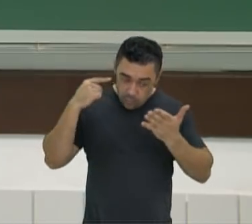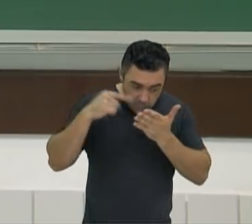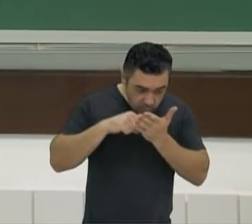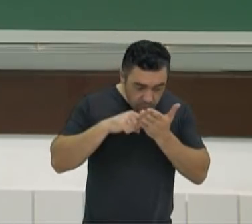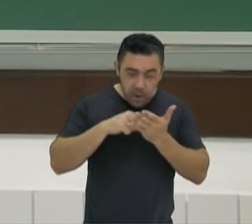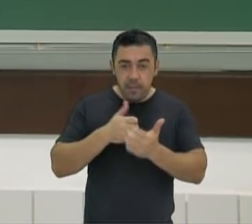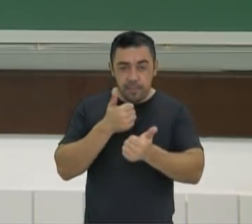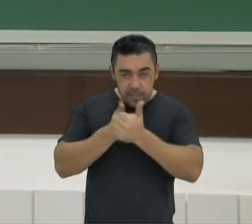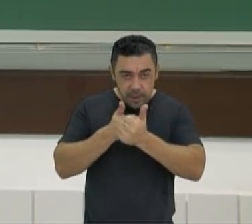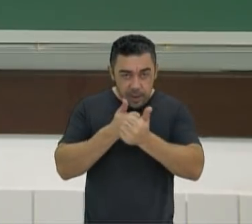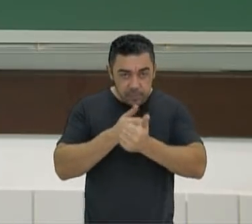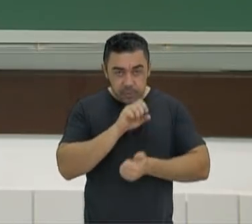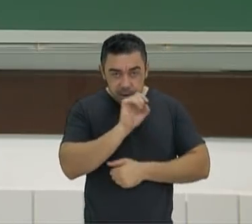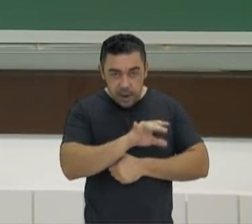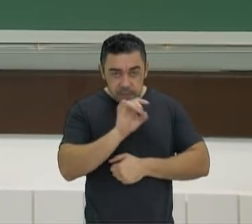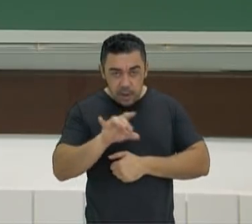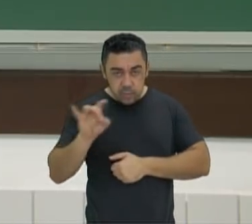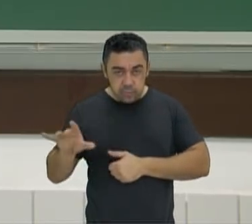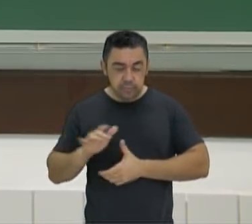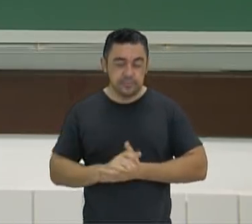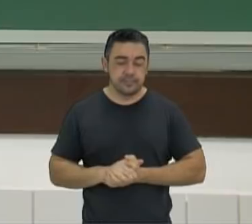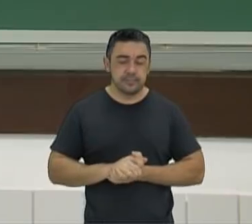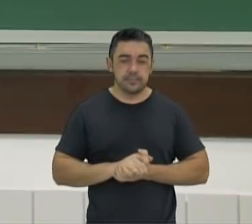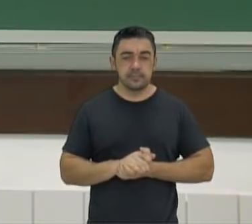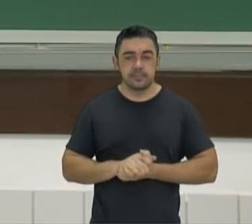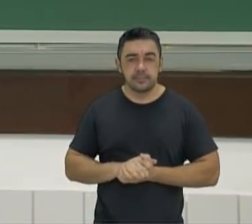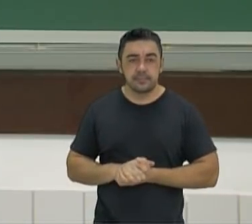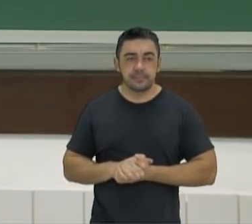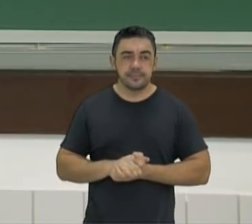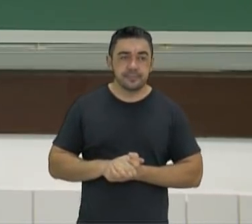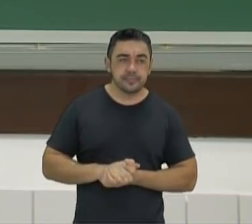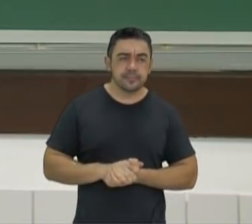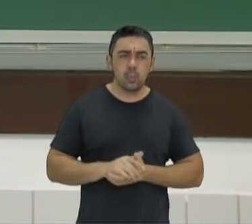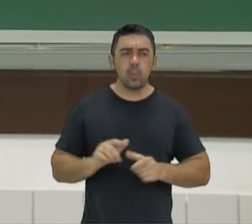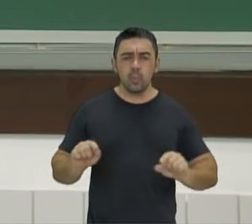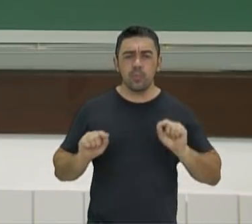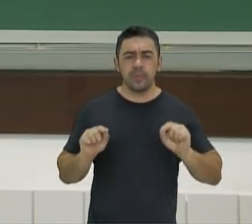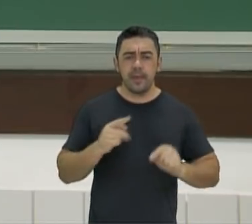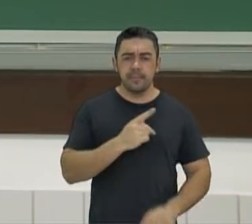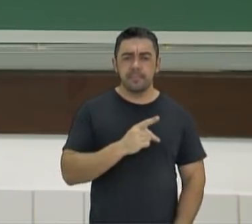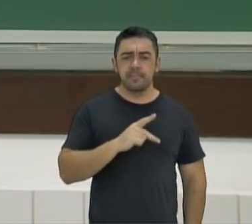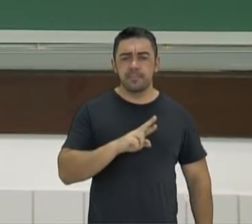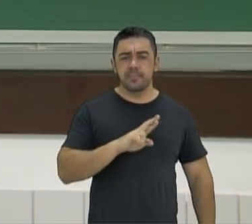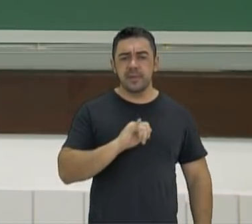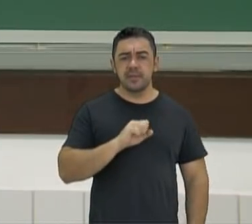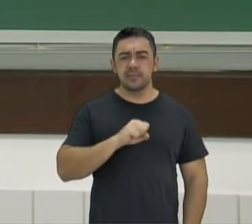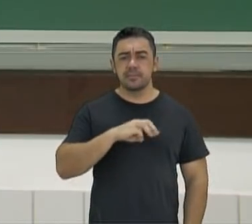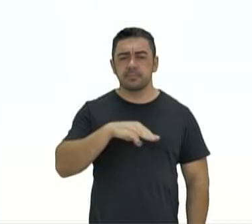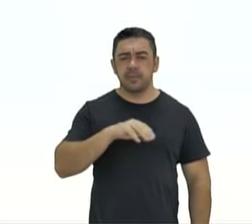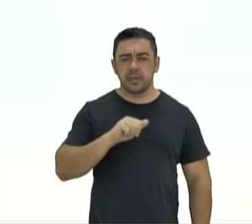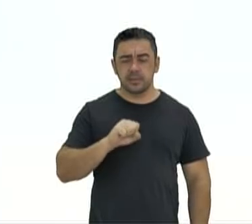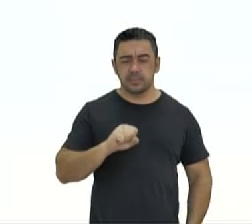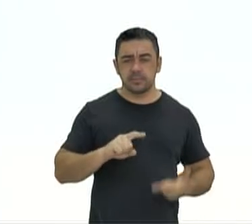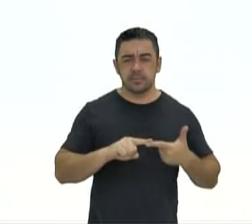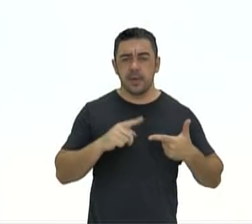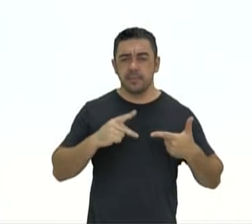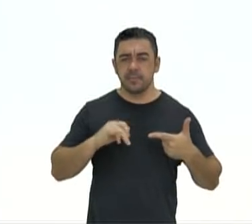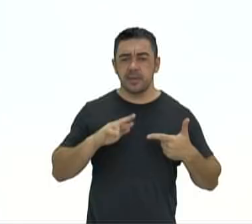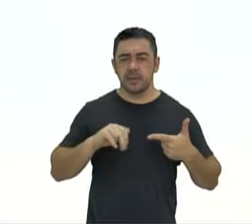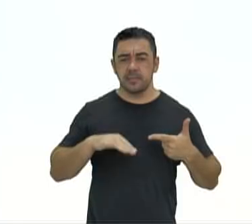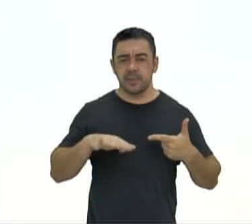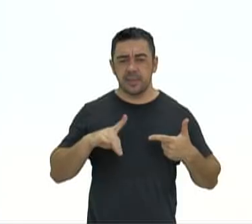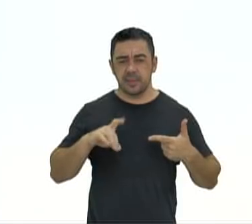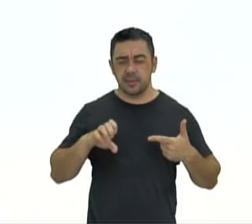pertinho cada um deles. Beleza? Muito bem. O que são prismas e pirâmides? São